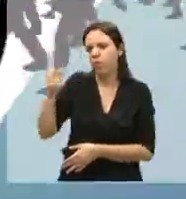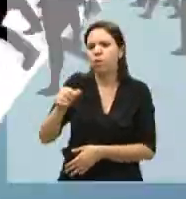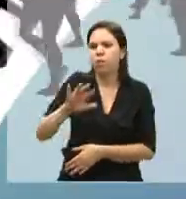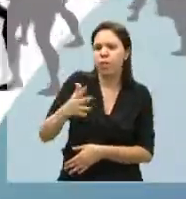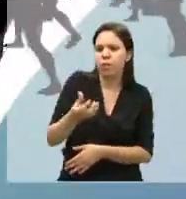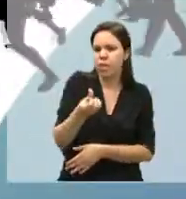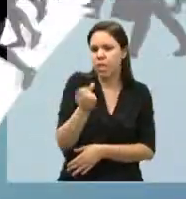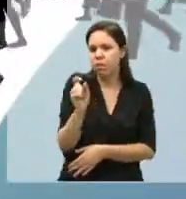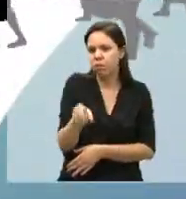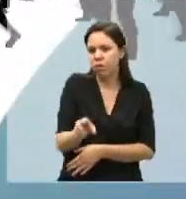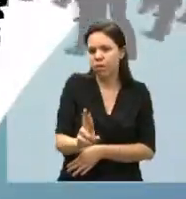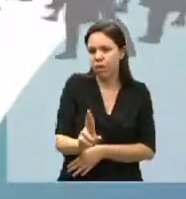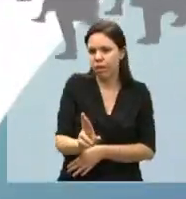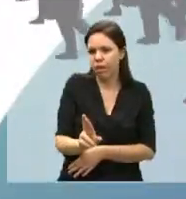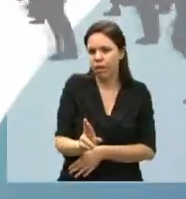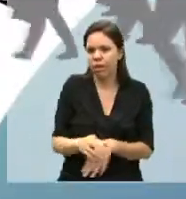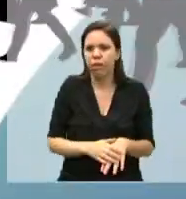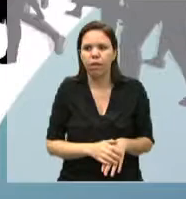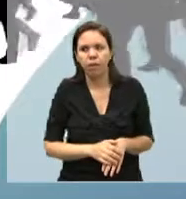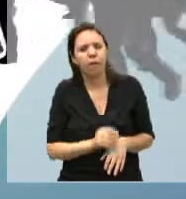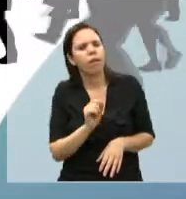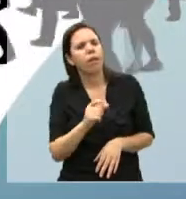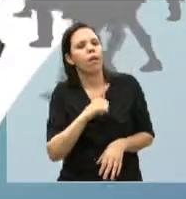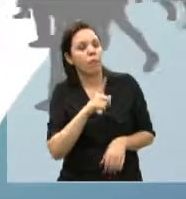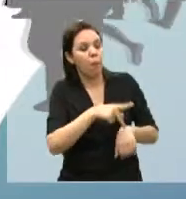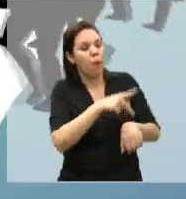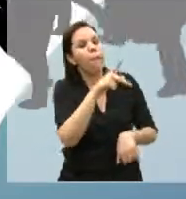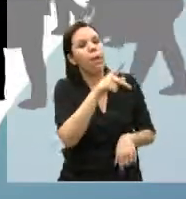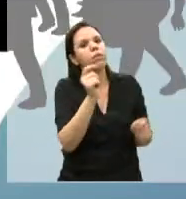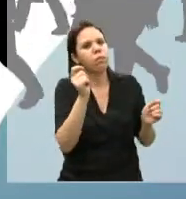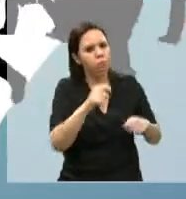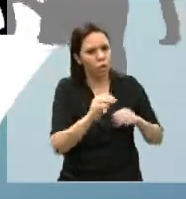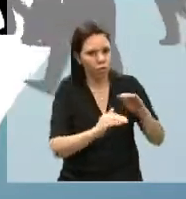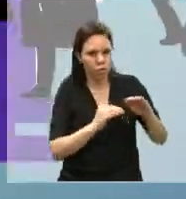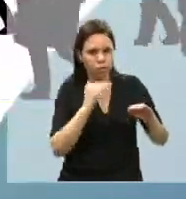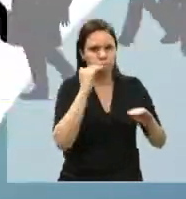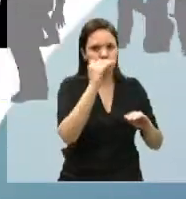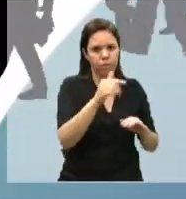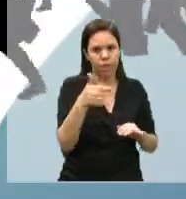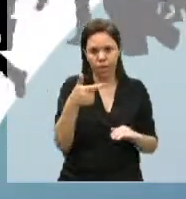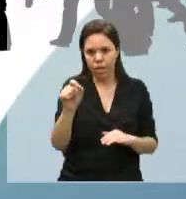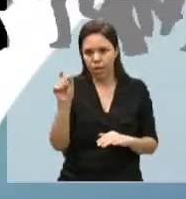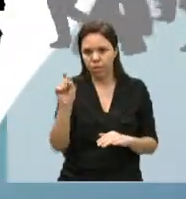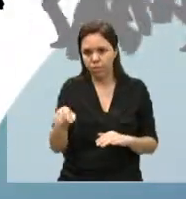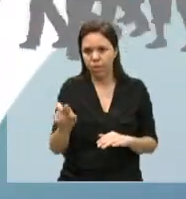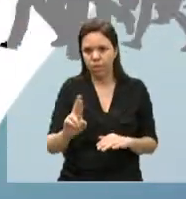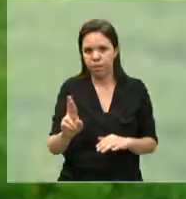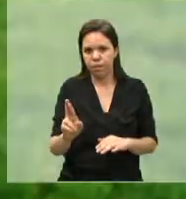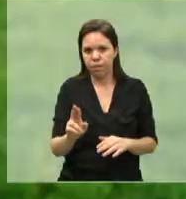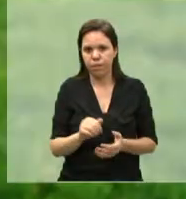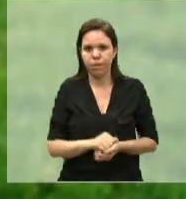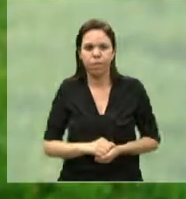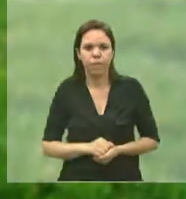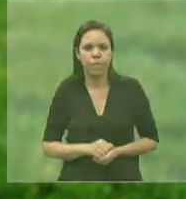de R$ 6.000. Já para quem tem uma pós, pode passar de R$ 10.000.